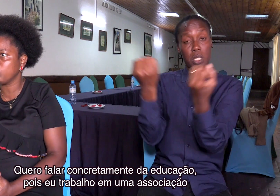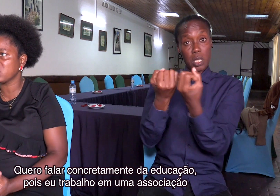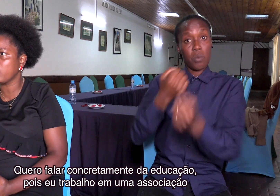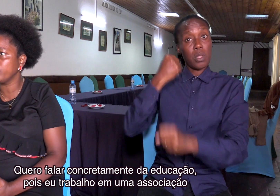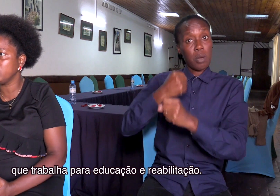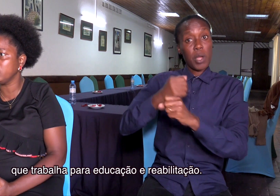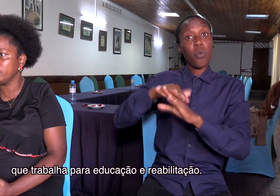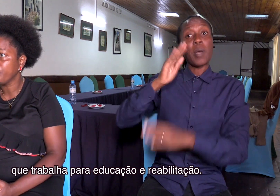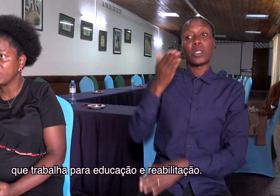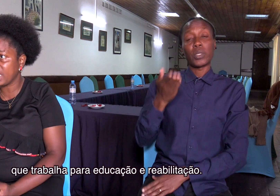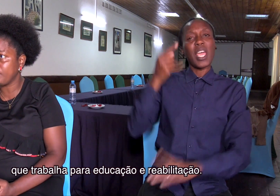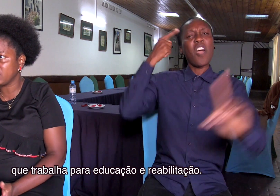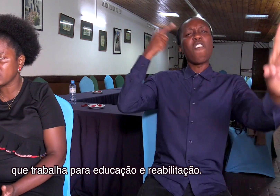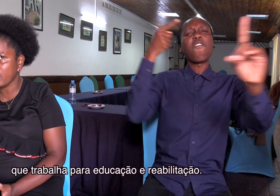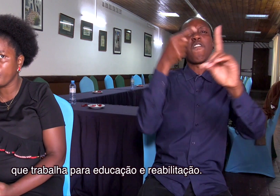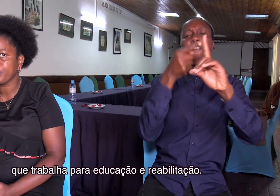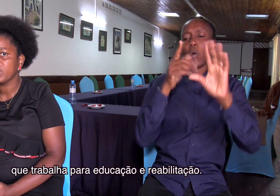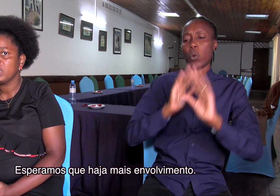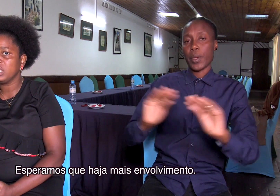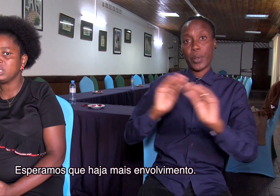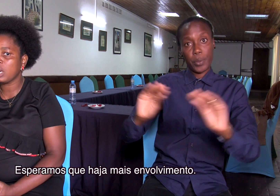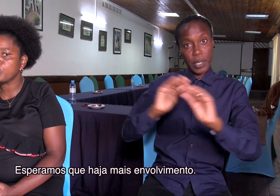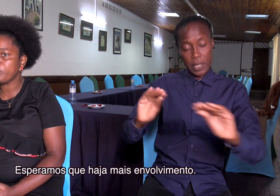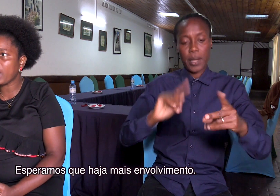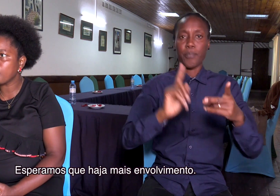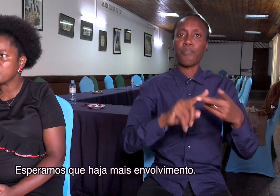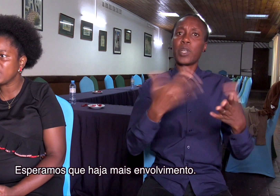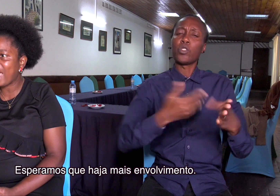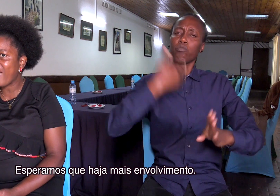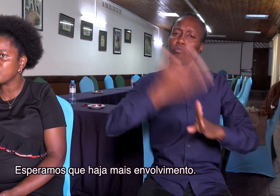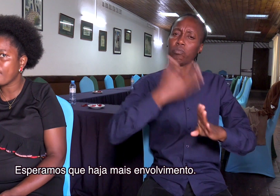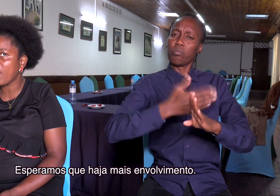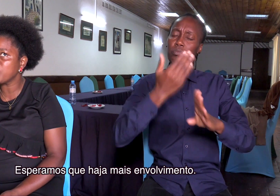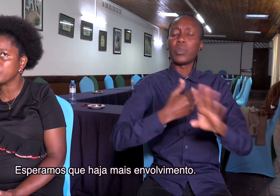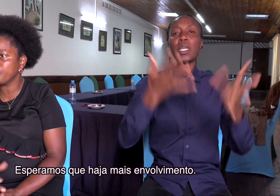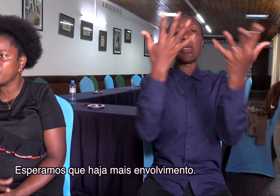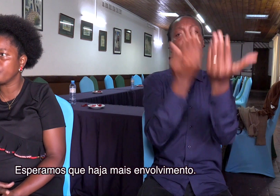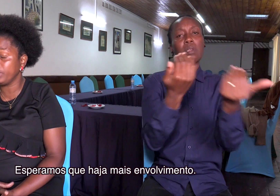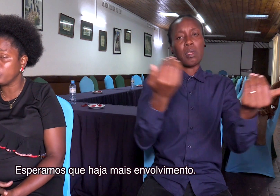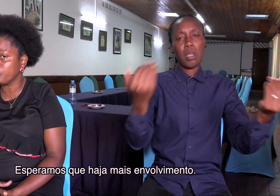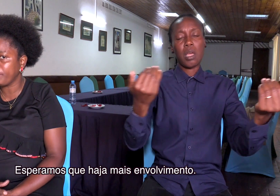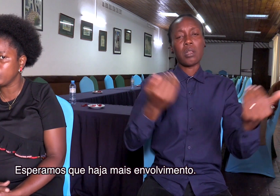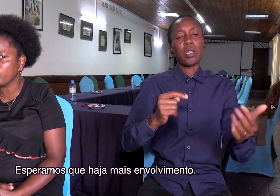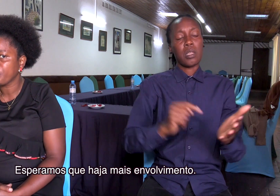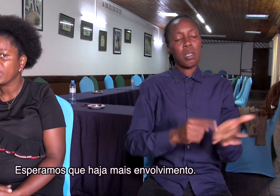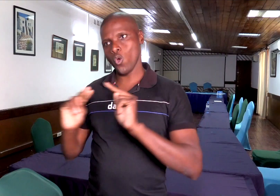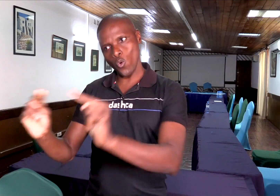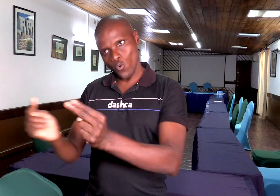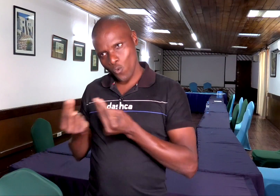para educação e reabilitação. Então esperamos que haja mais